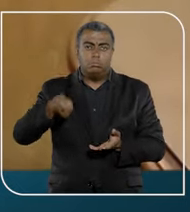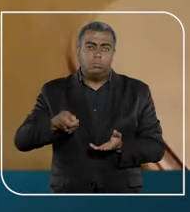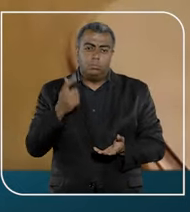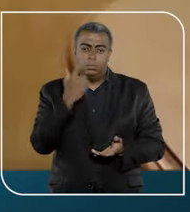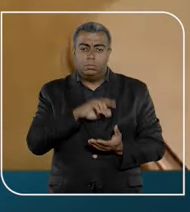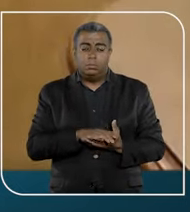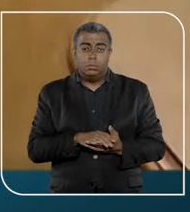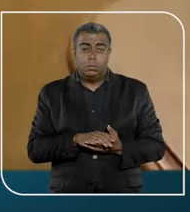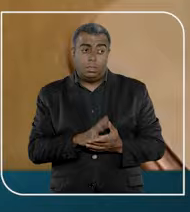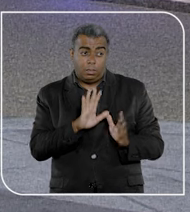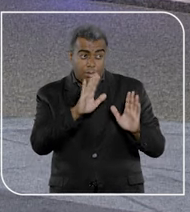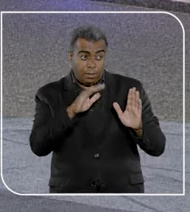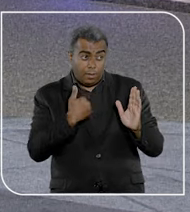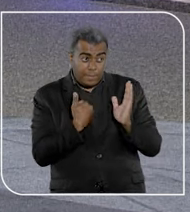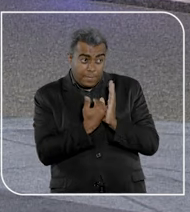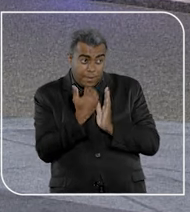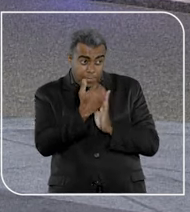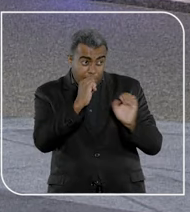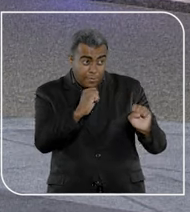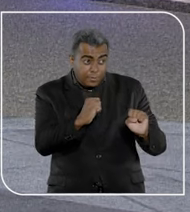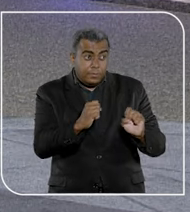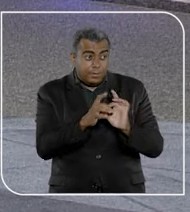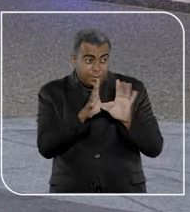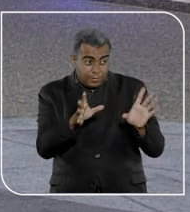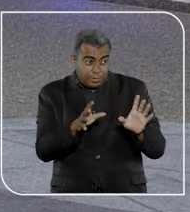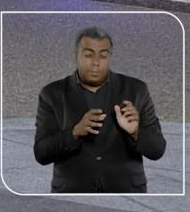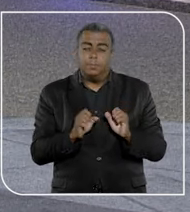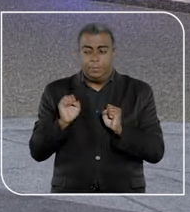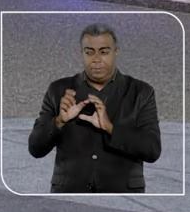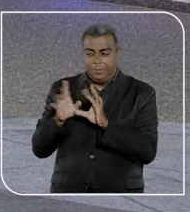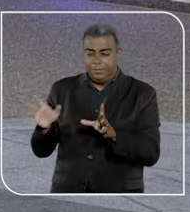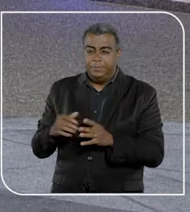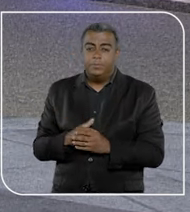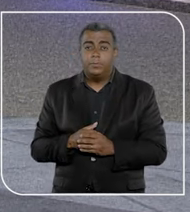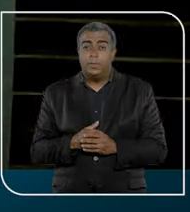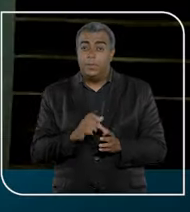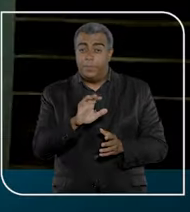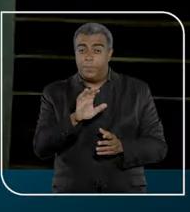da execução. Posso complementar, Fátima? Por favor.